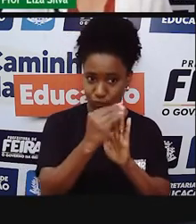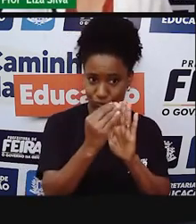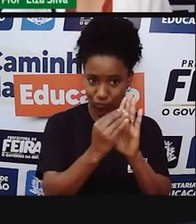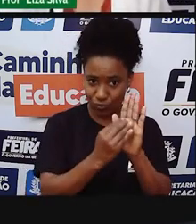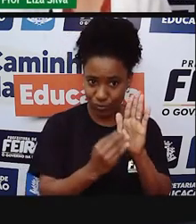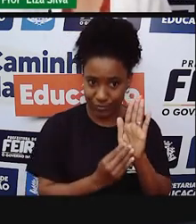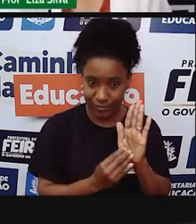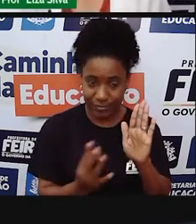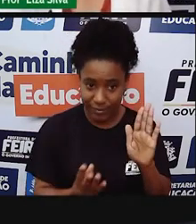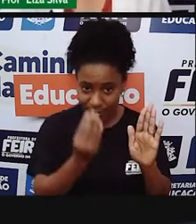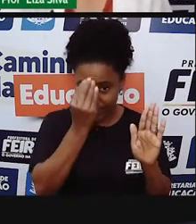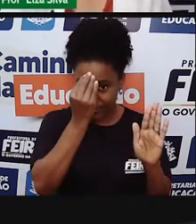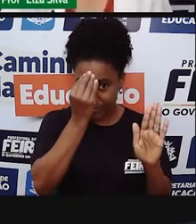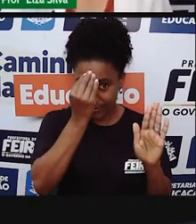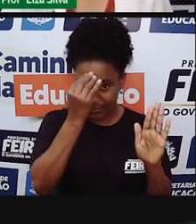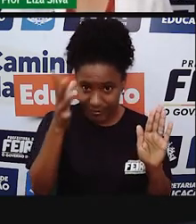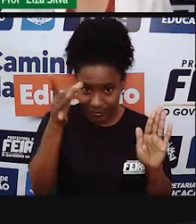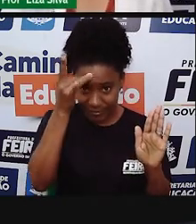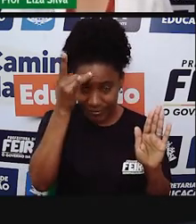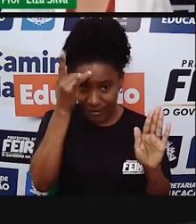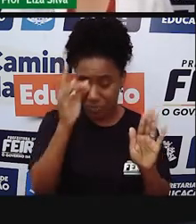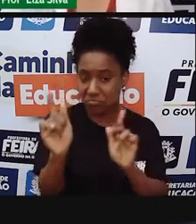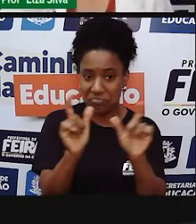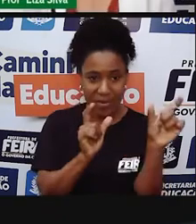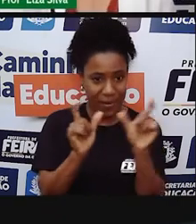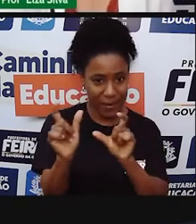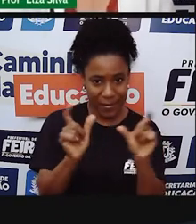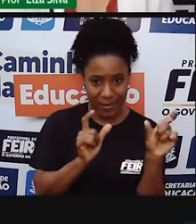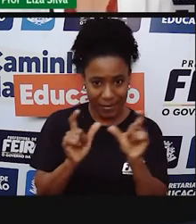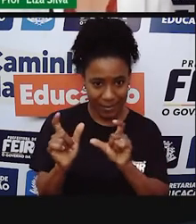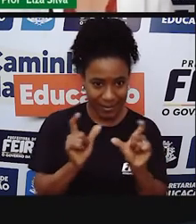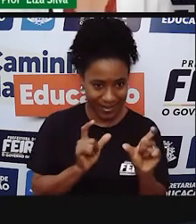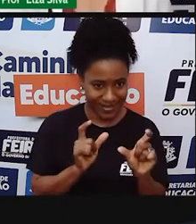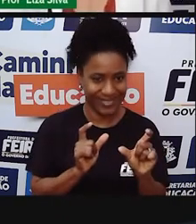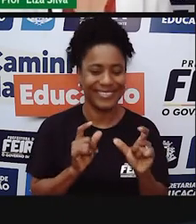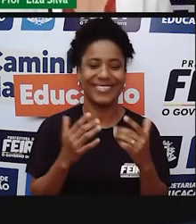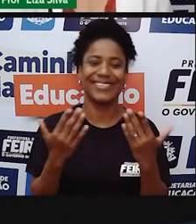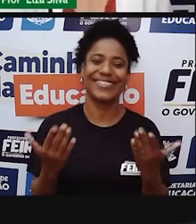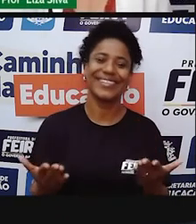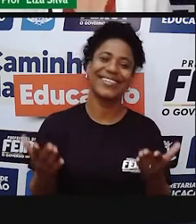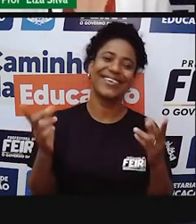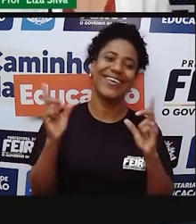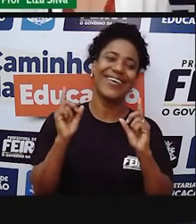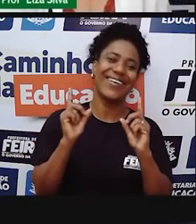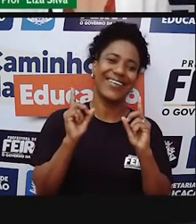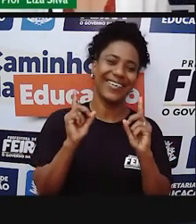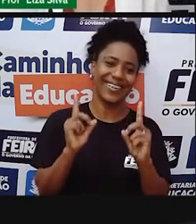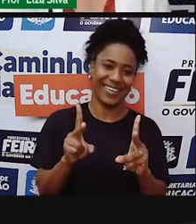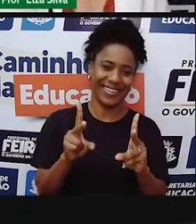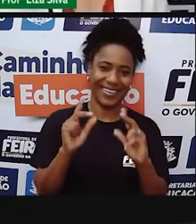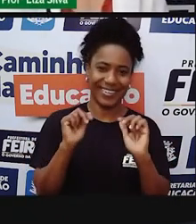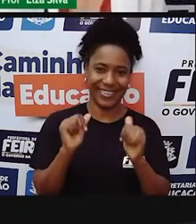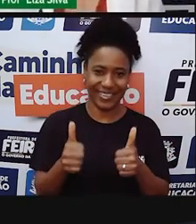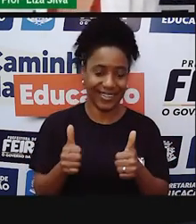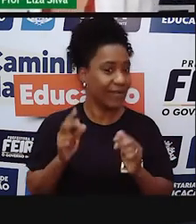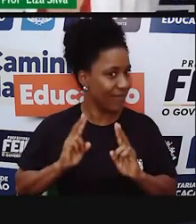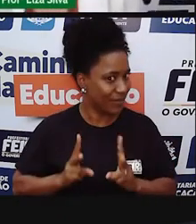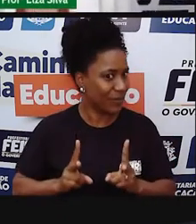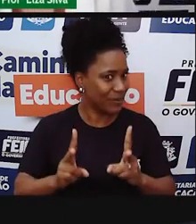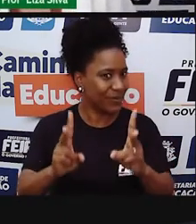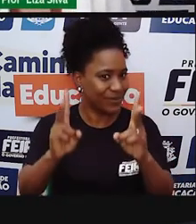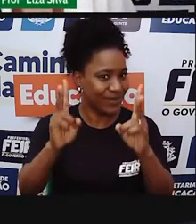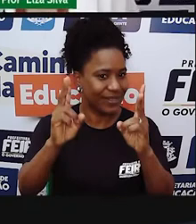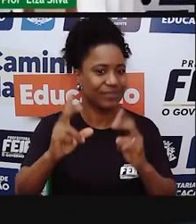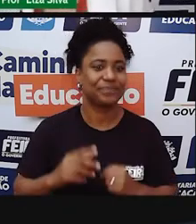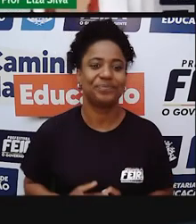Pegou, porque muito vocabulário, né? Ok, students, let's go.